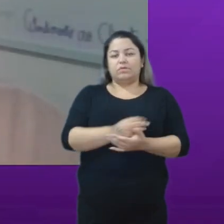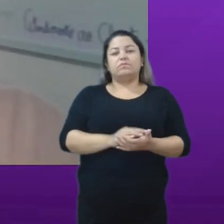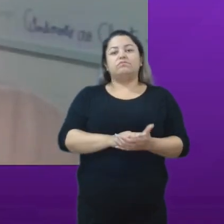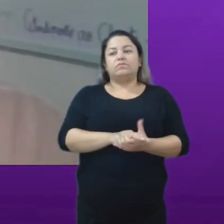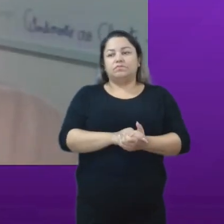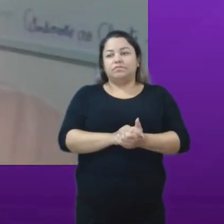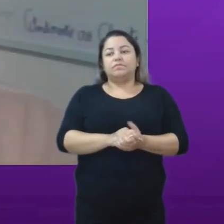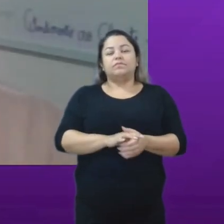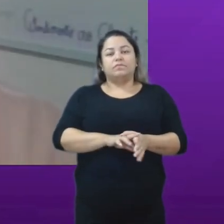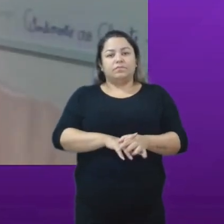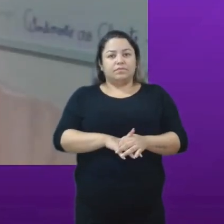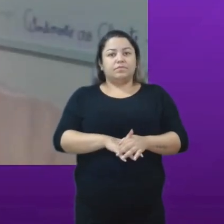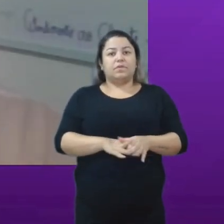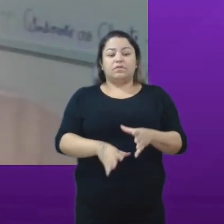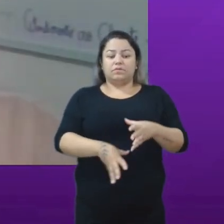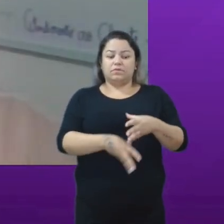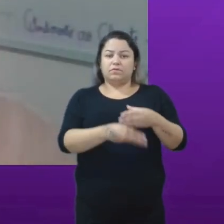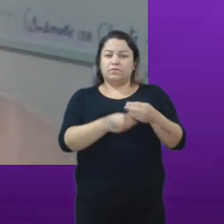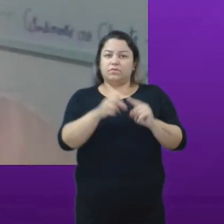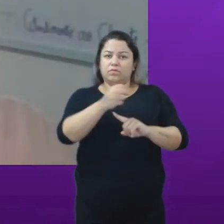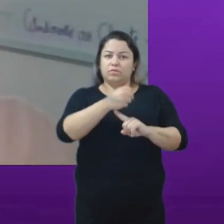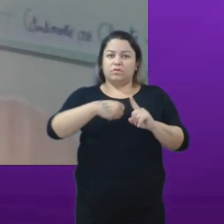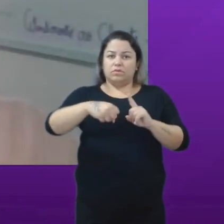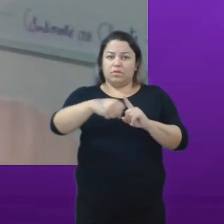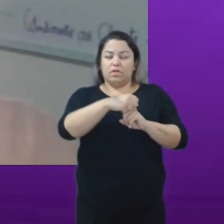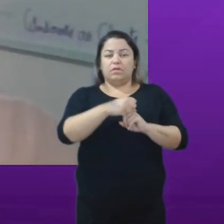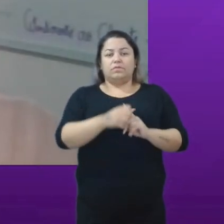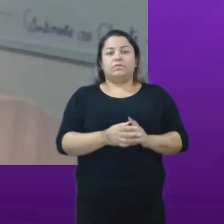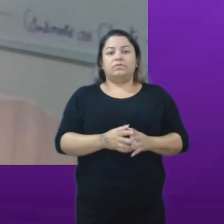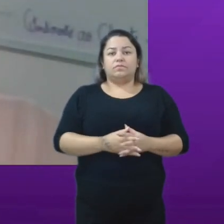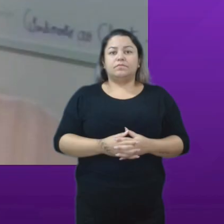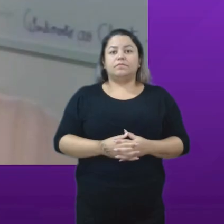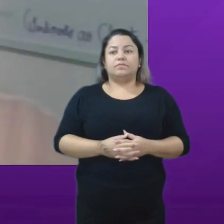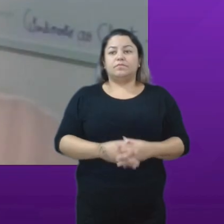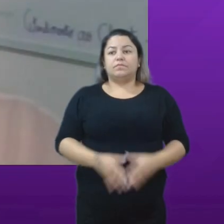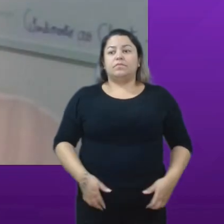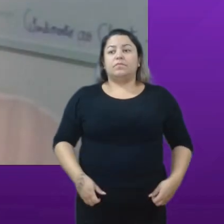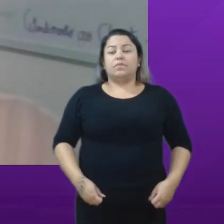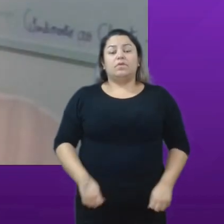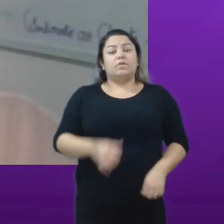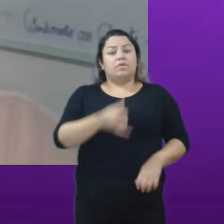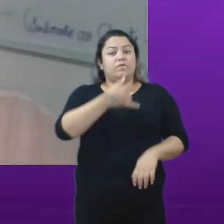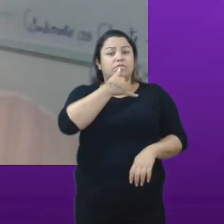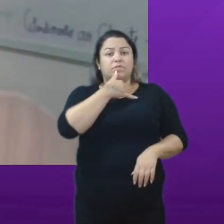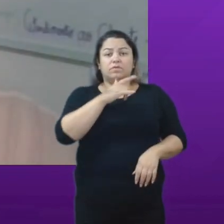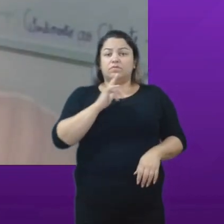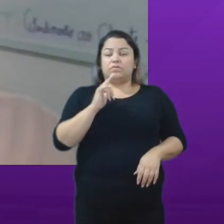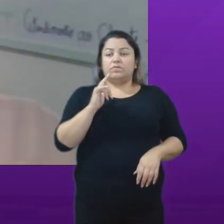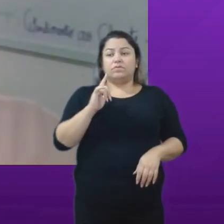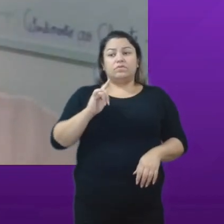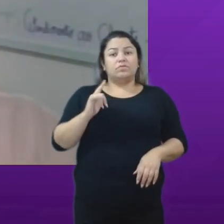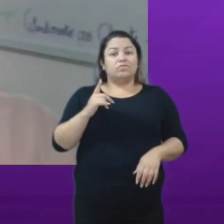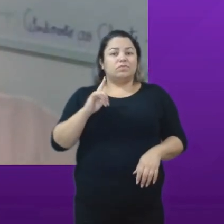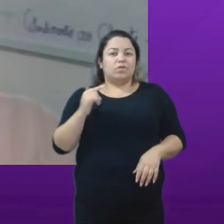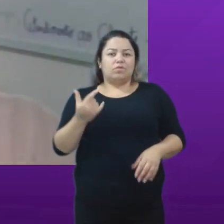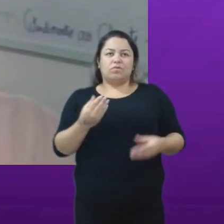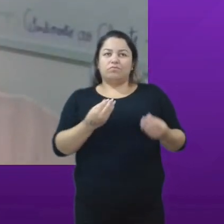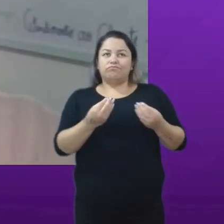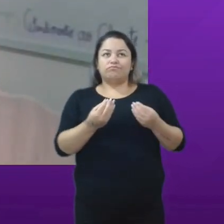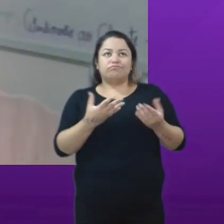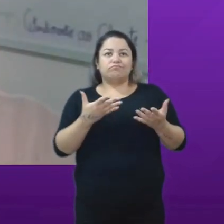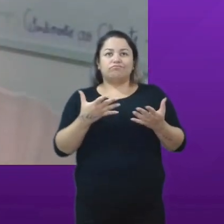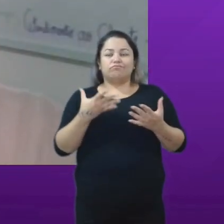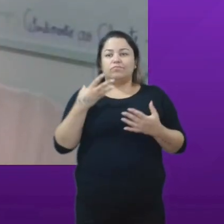inserido na nossa sociedade, né, que está enraizado de certa forma. Infelizmente, a gente não consegue fugir 100% disso. Mas